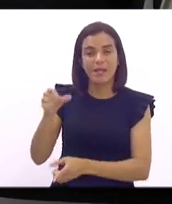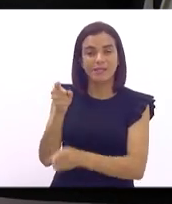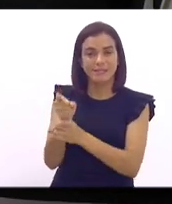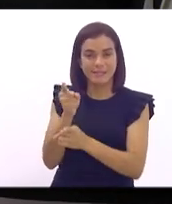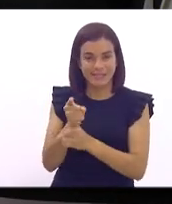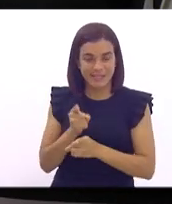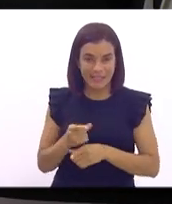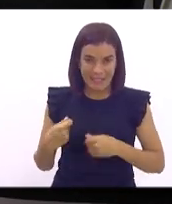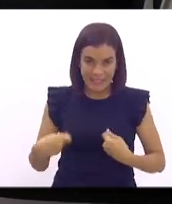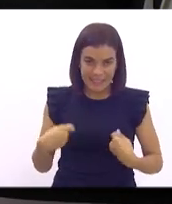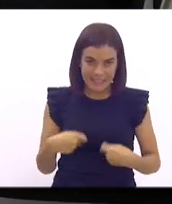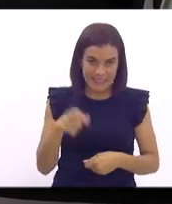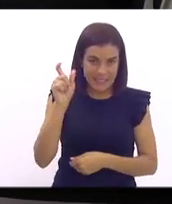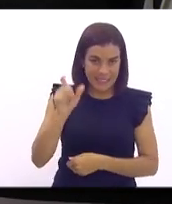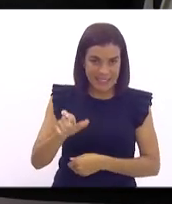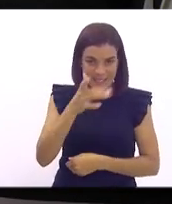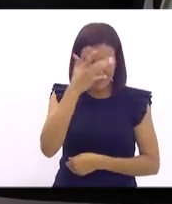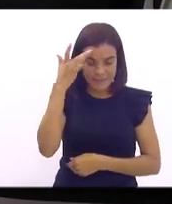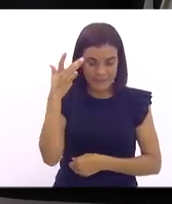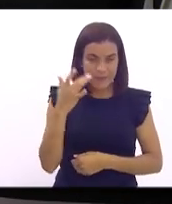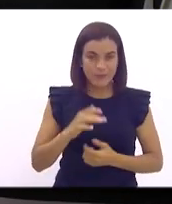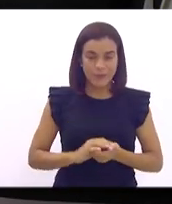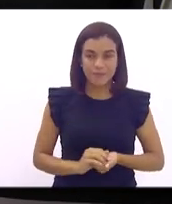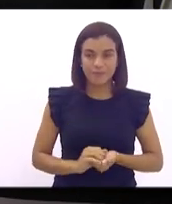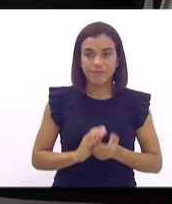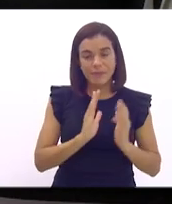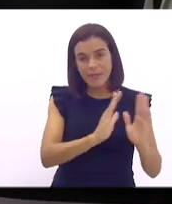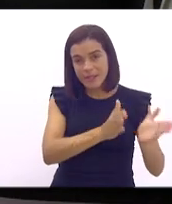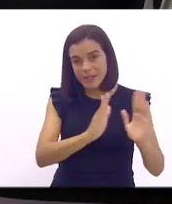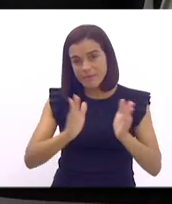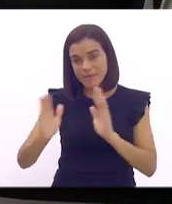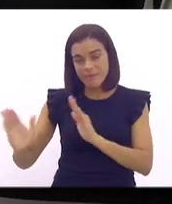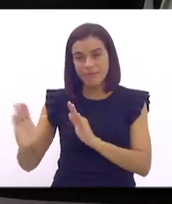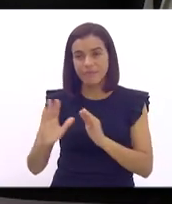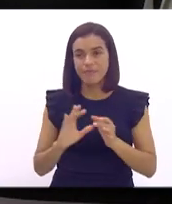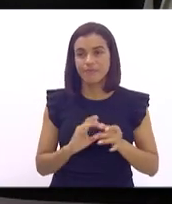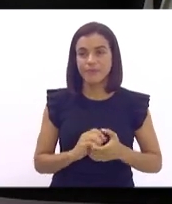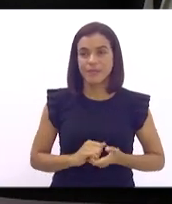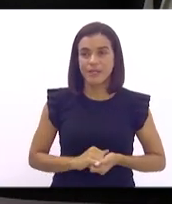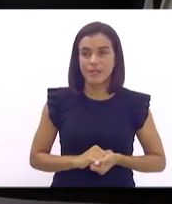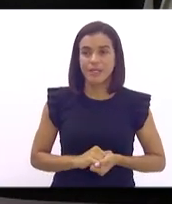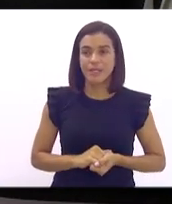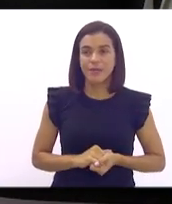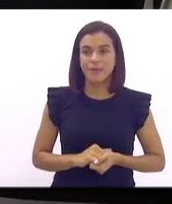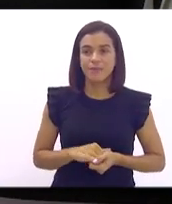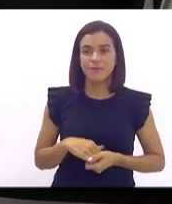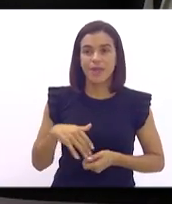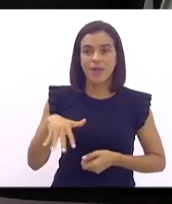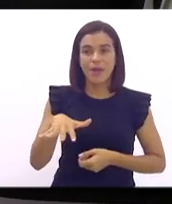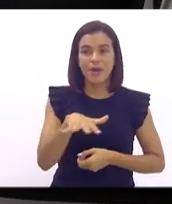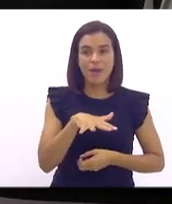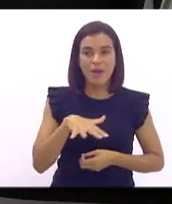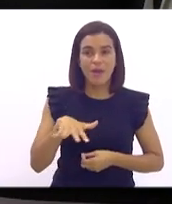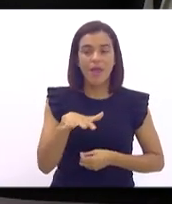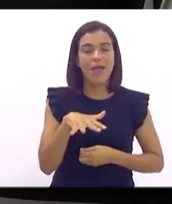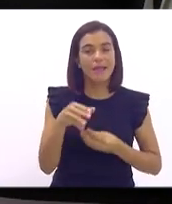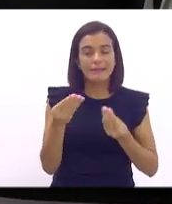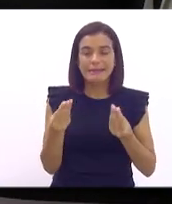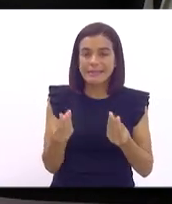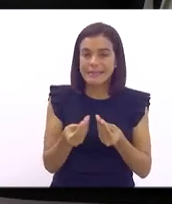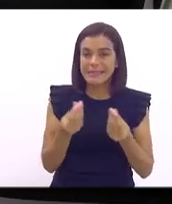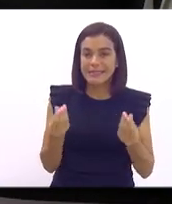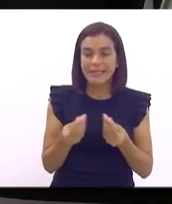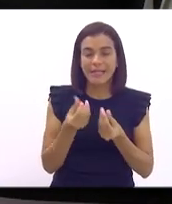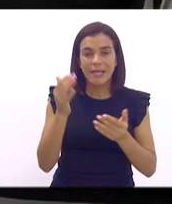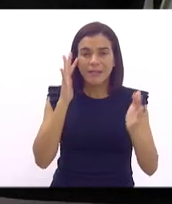das demandas. Então, esse é o fluxo que a gente segue dessa articulação com a saúde. É uma questão muito delicada também a